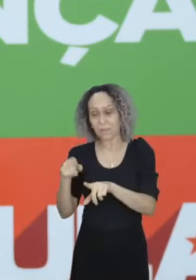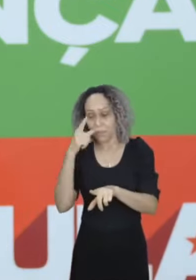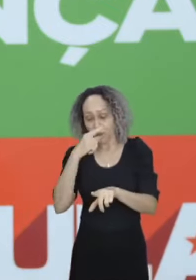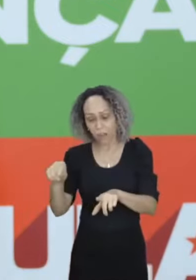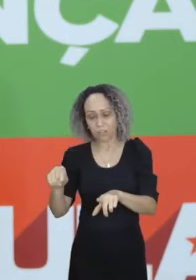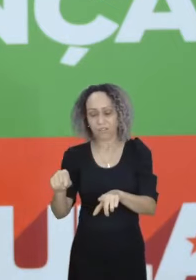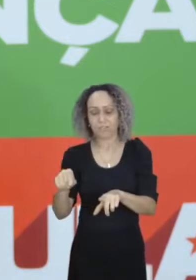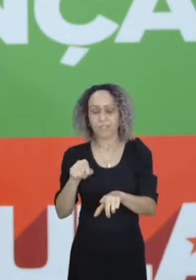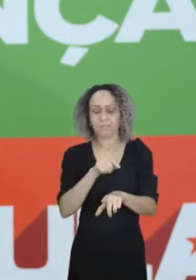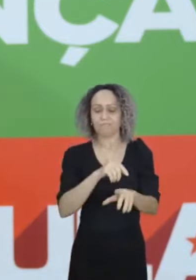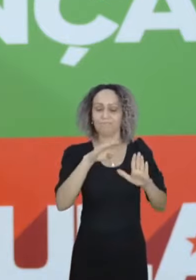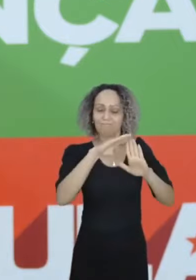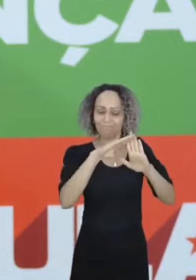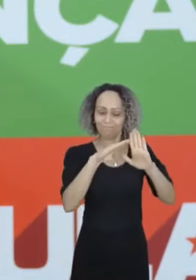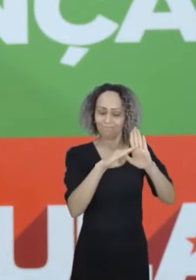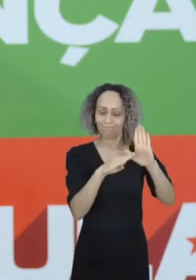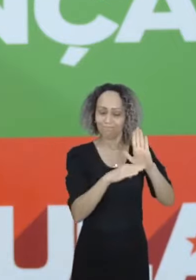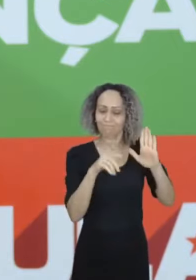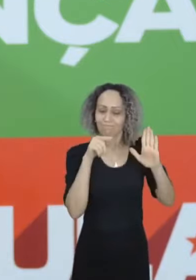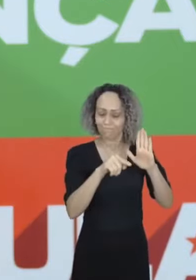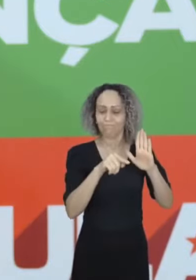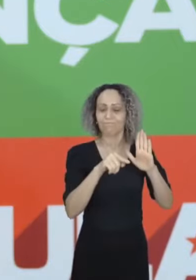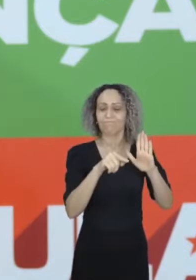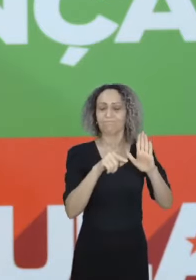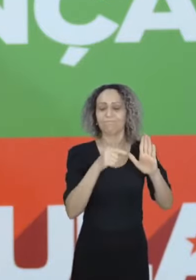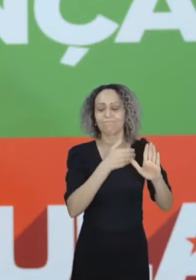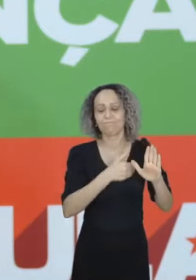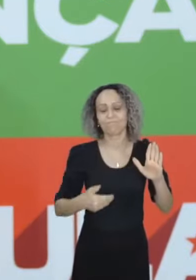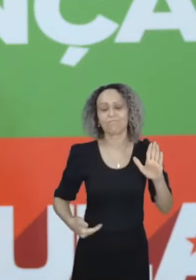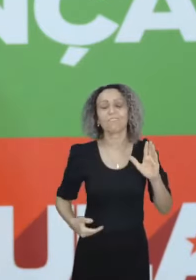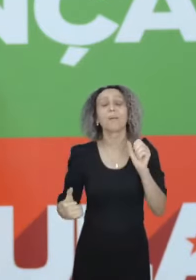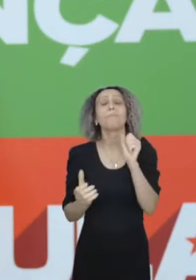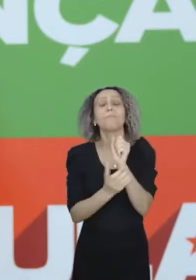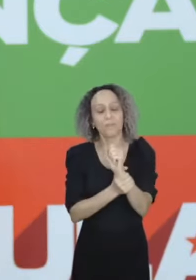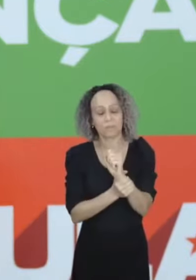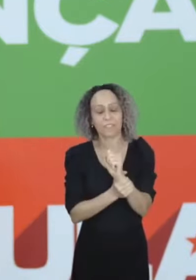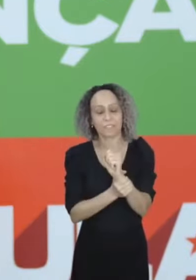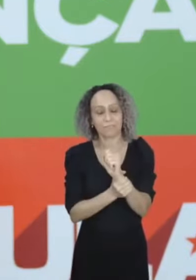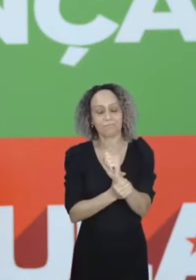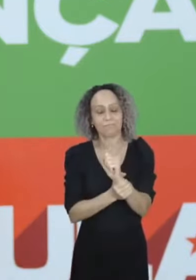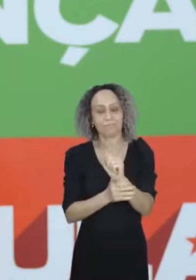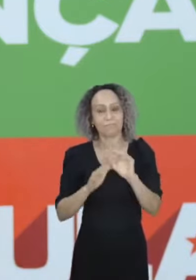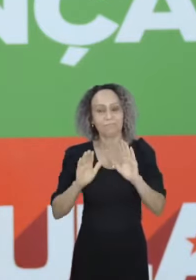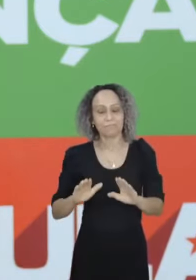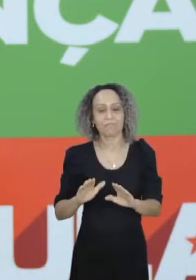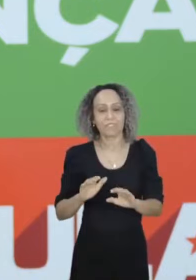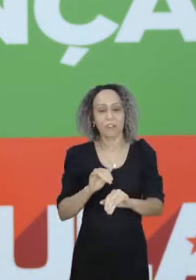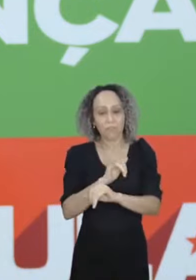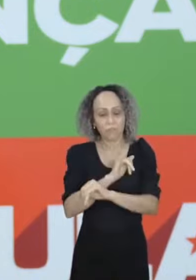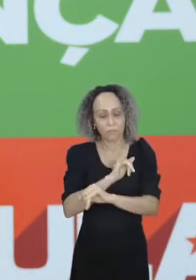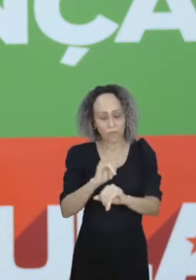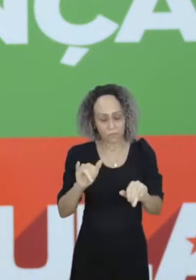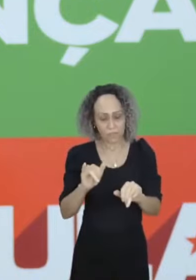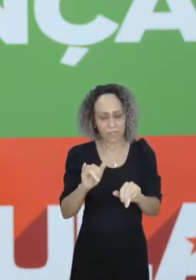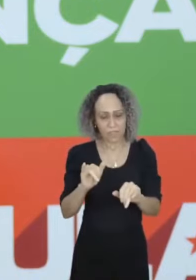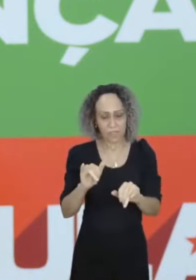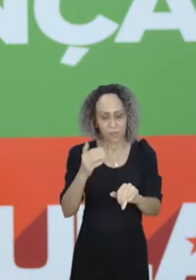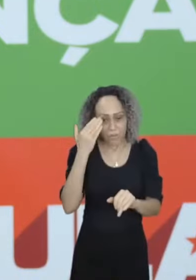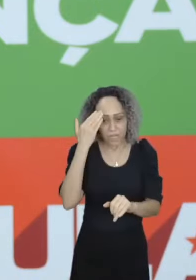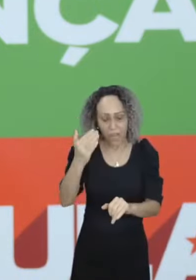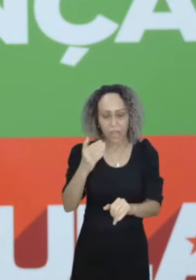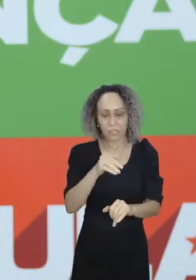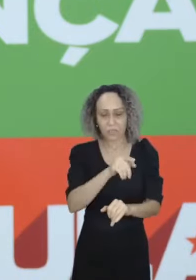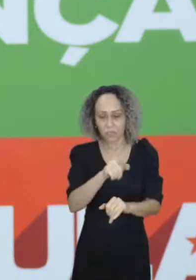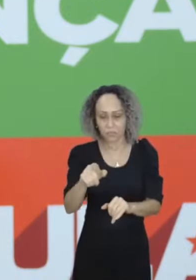paciência de ter esperado e dizer para vocês que a gente vai levar muito a sério essa questão da violência, com